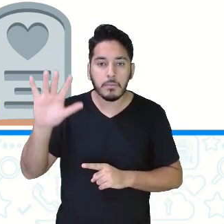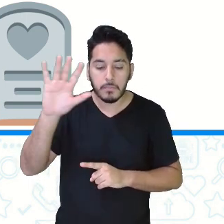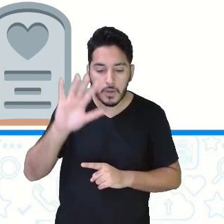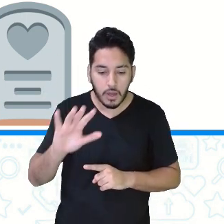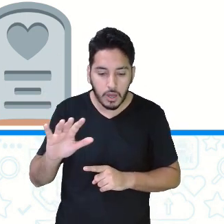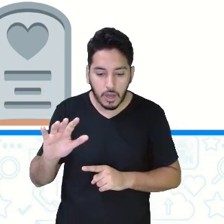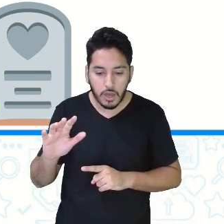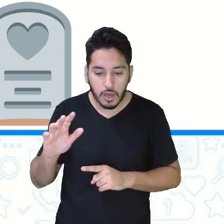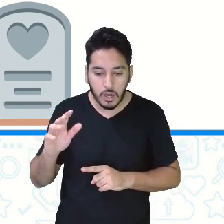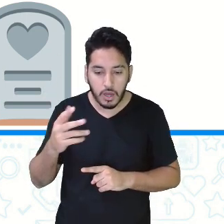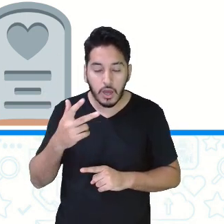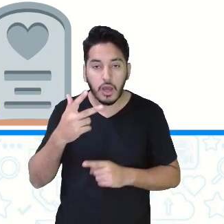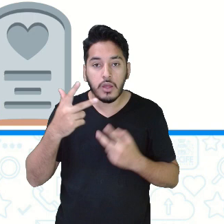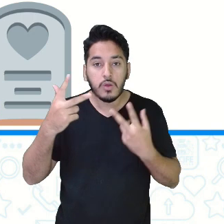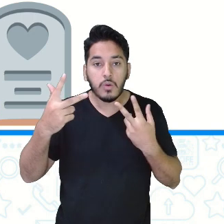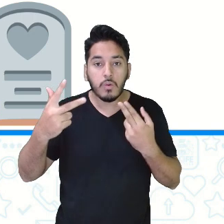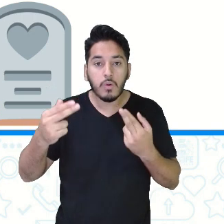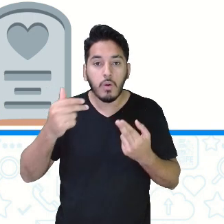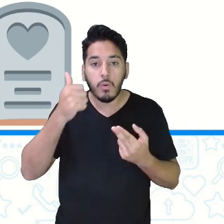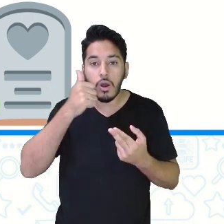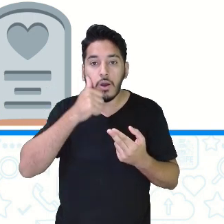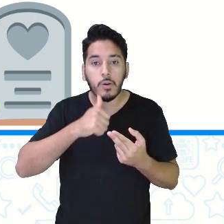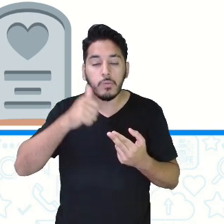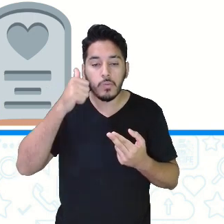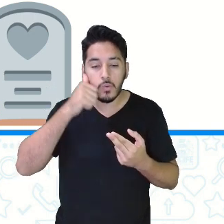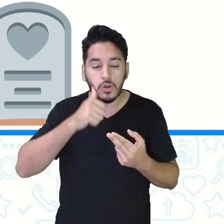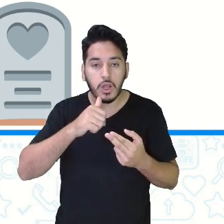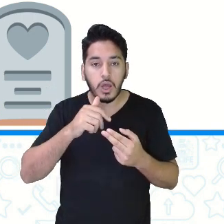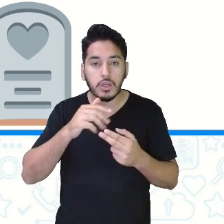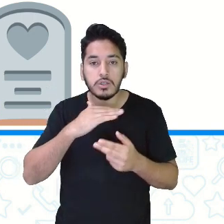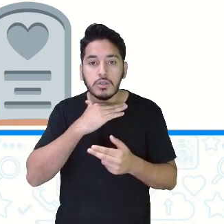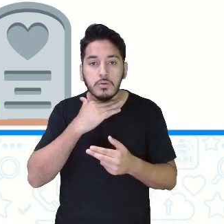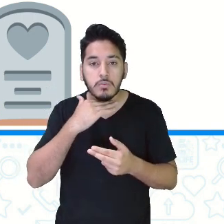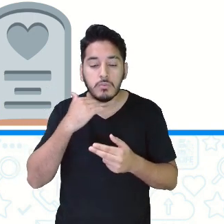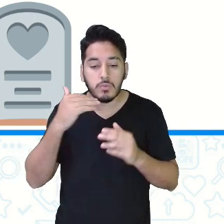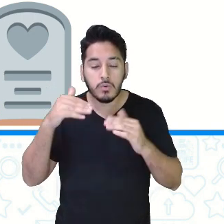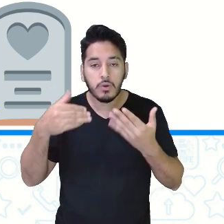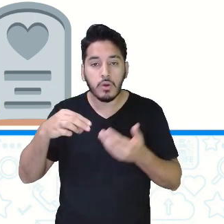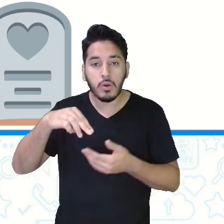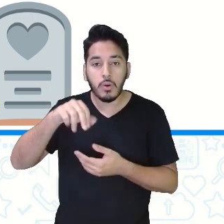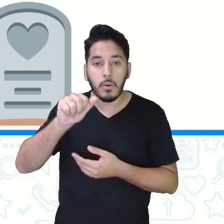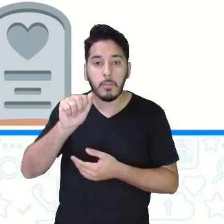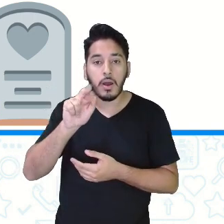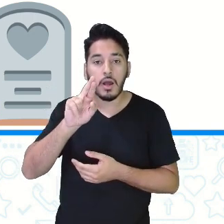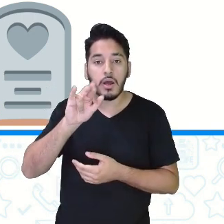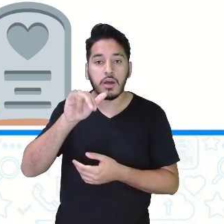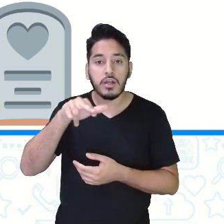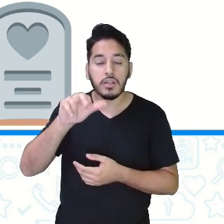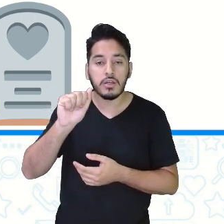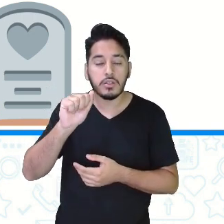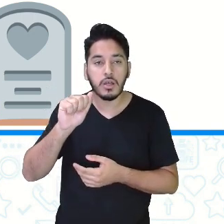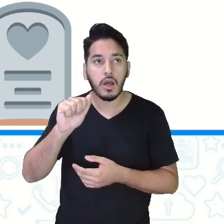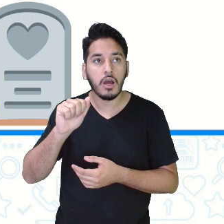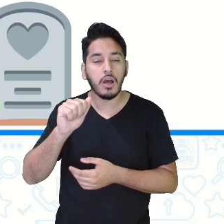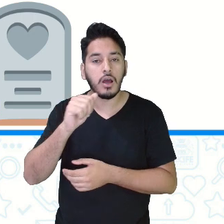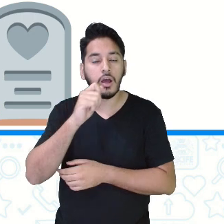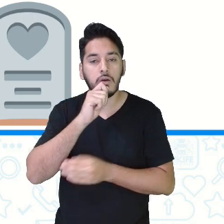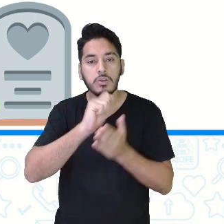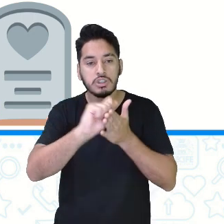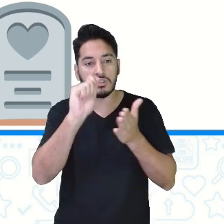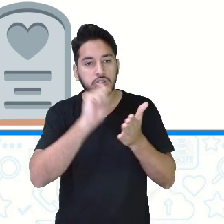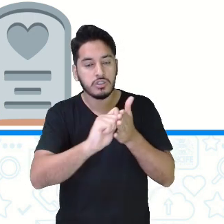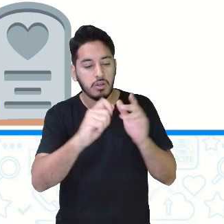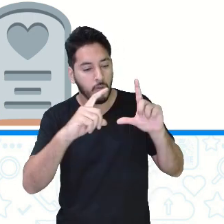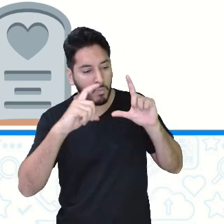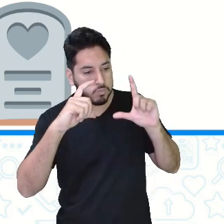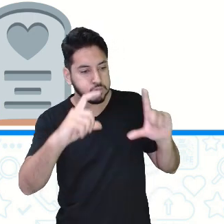jazia era o mesmo o dela. Aqui descansa em paz, Marina, filha querida. Era o que dizia a inscrição em letras